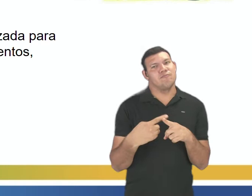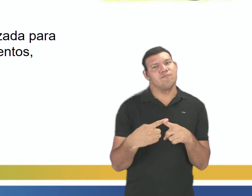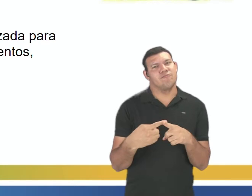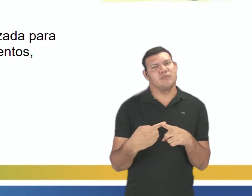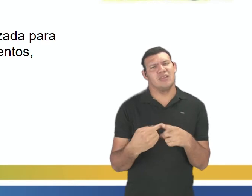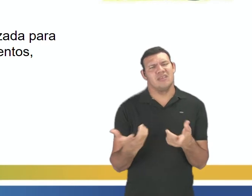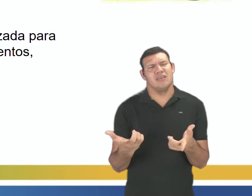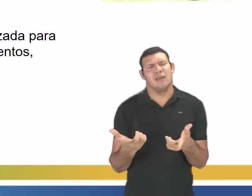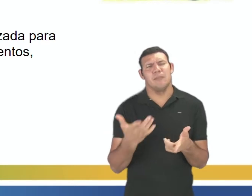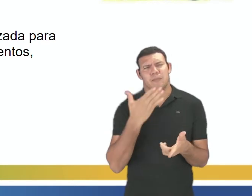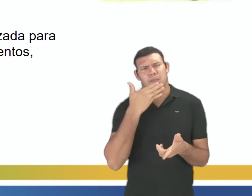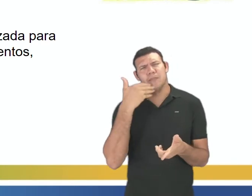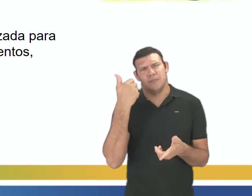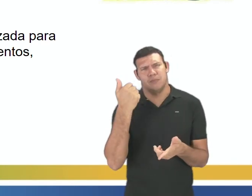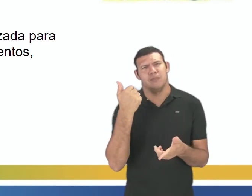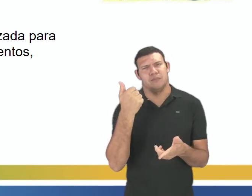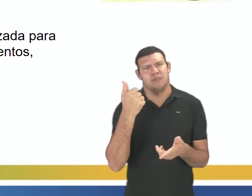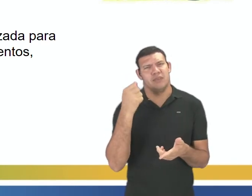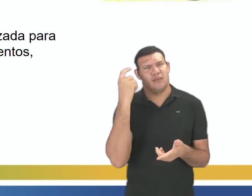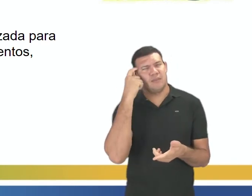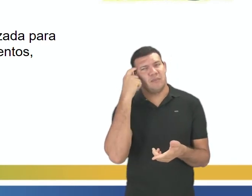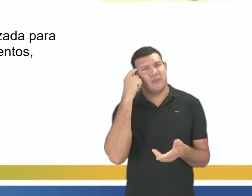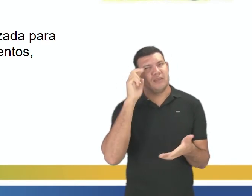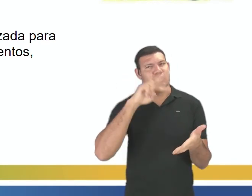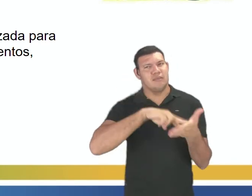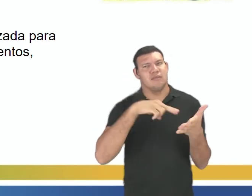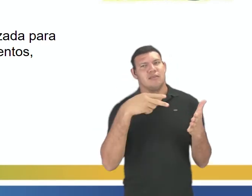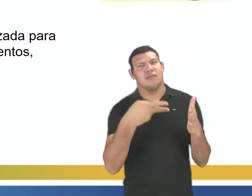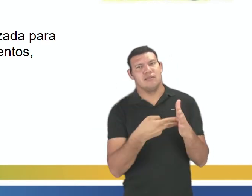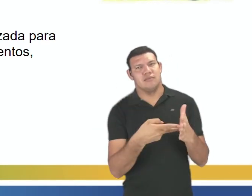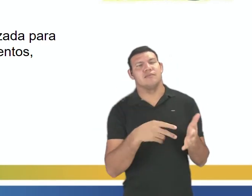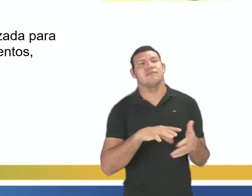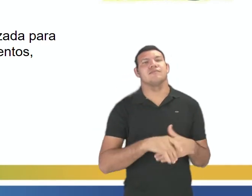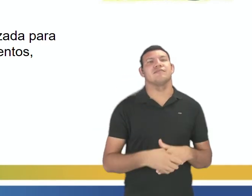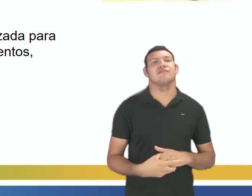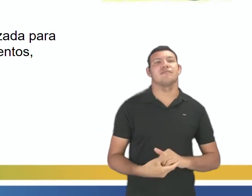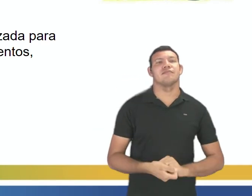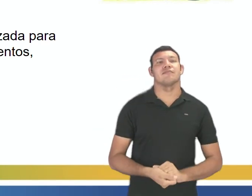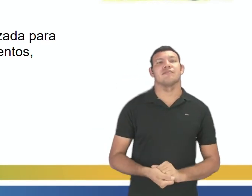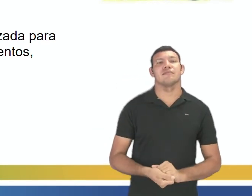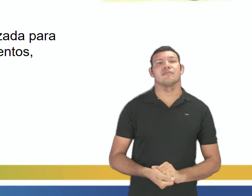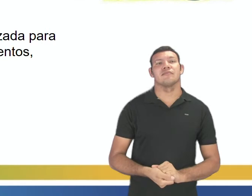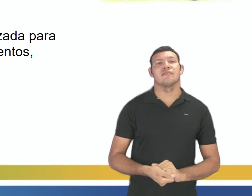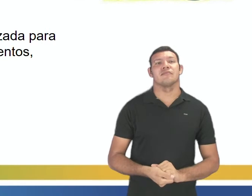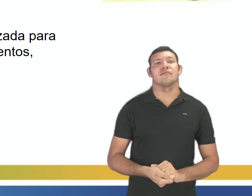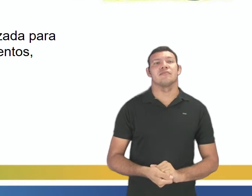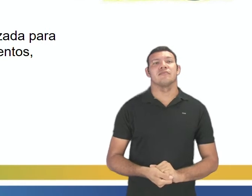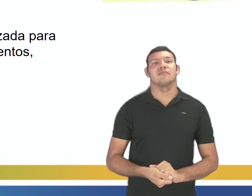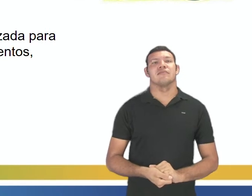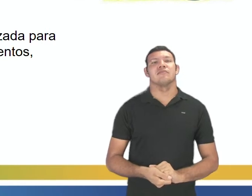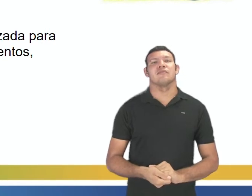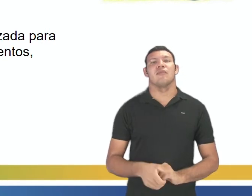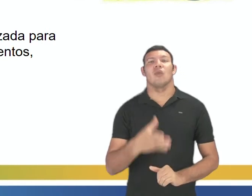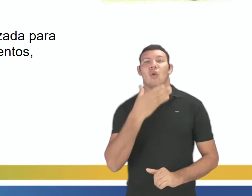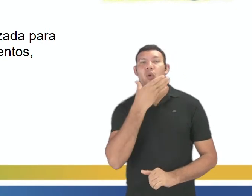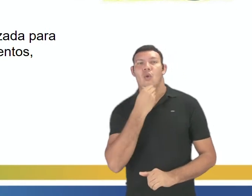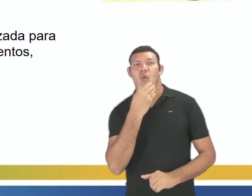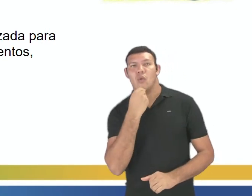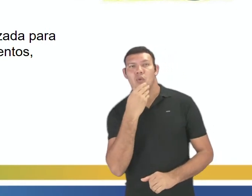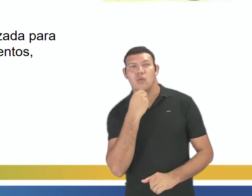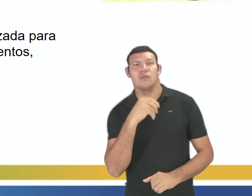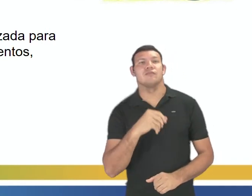Além da forma masculina e feminina, o it é uma forma neutra utilizada para fazer referência a animais,